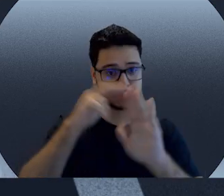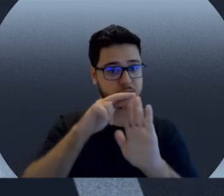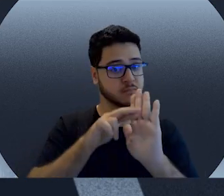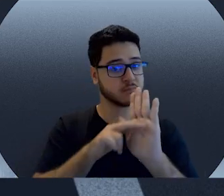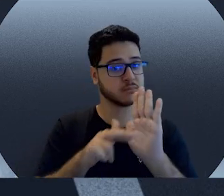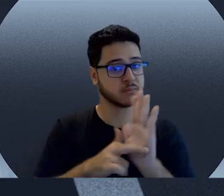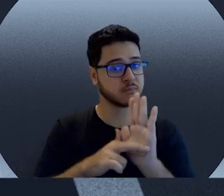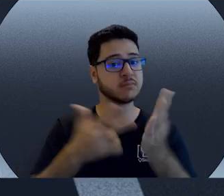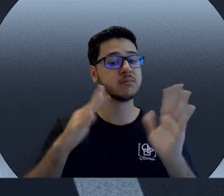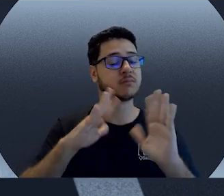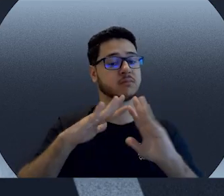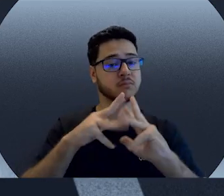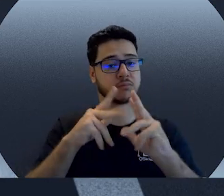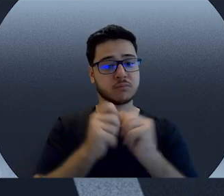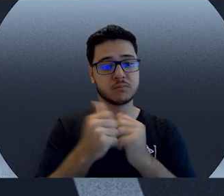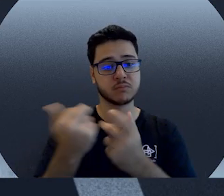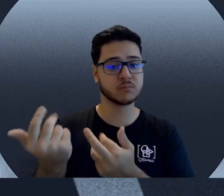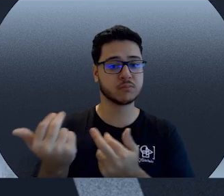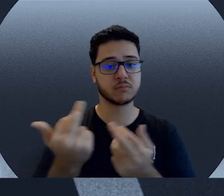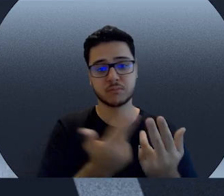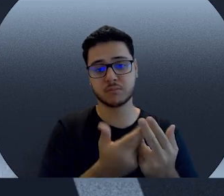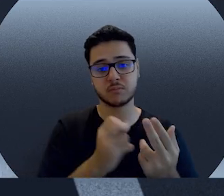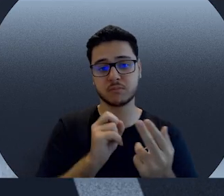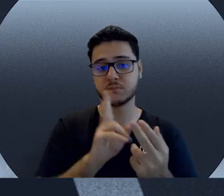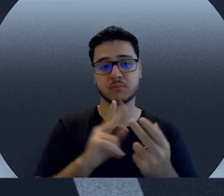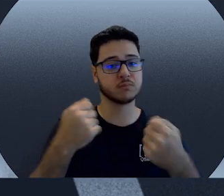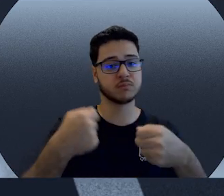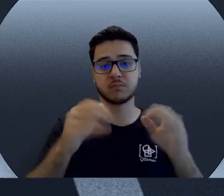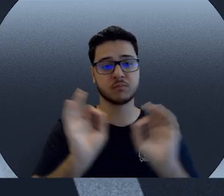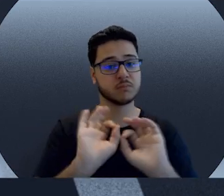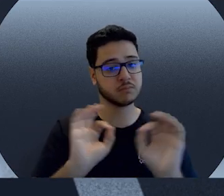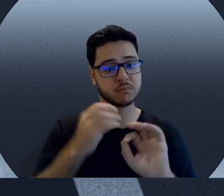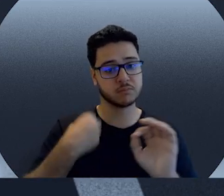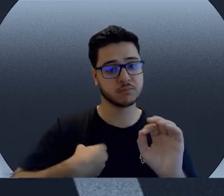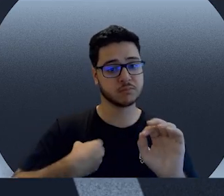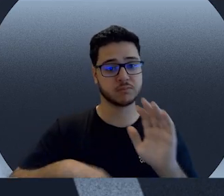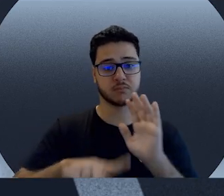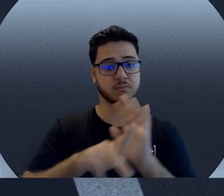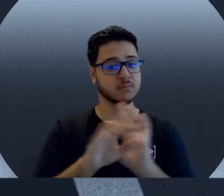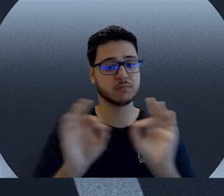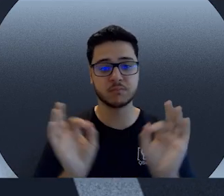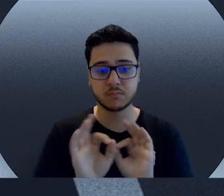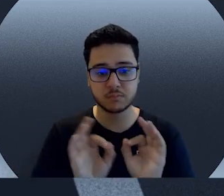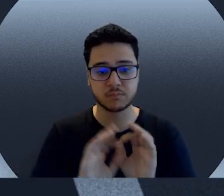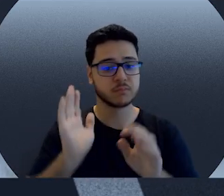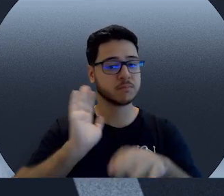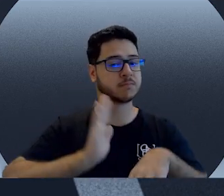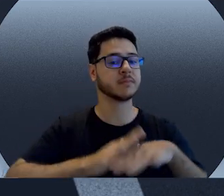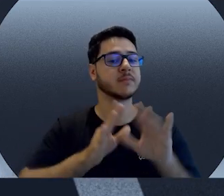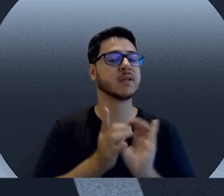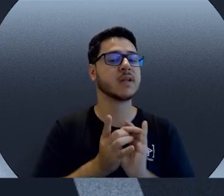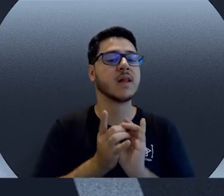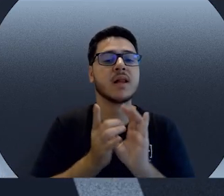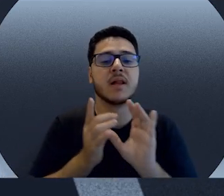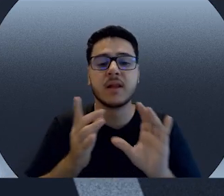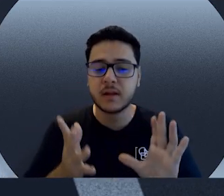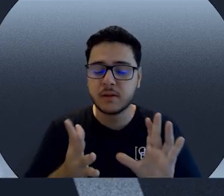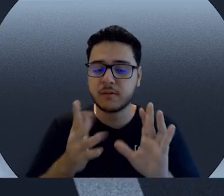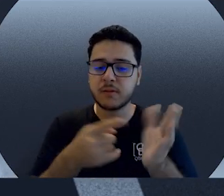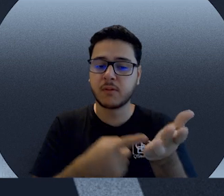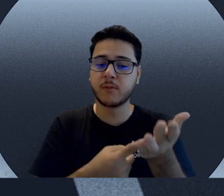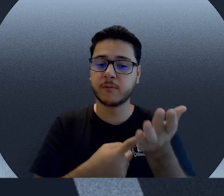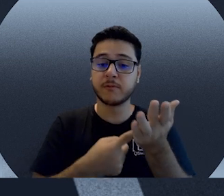tão lineares ou tão necessariamente dentro de caixinhas. Ela é mais aberta, ela é